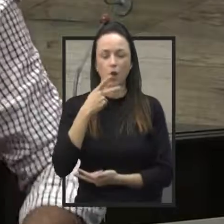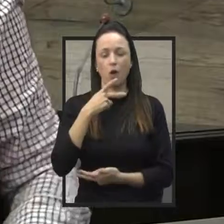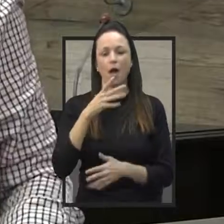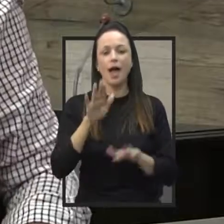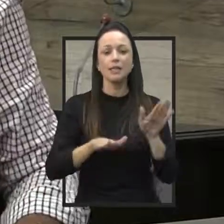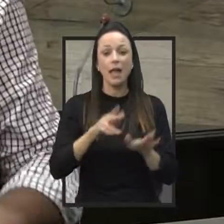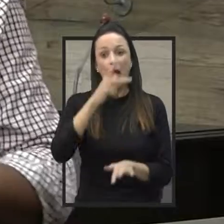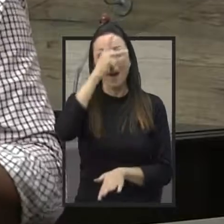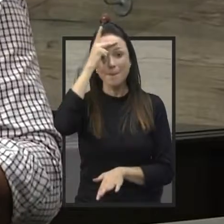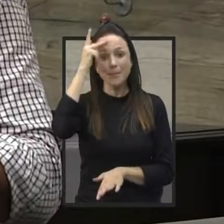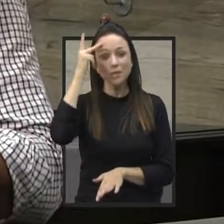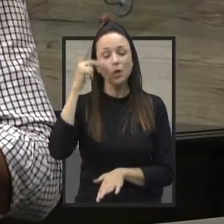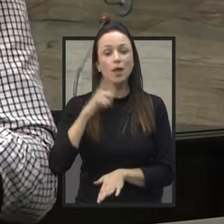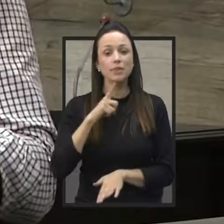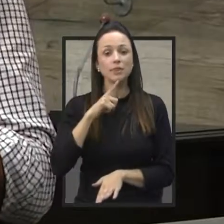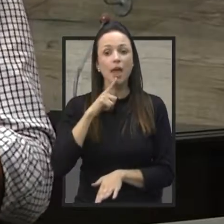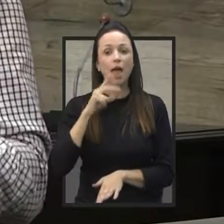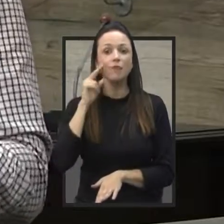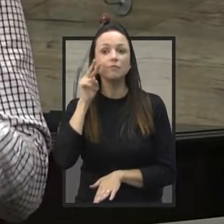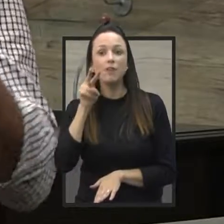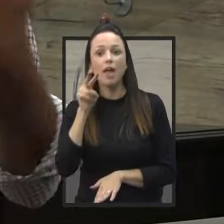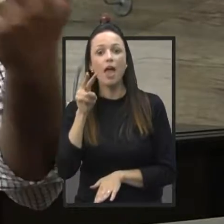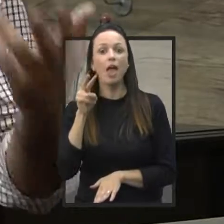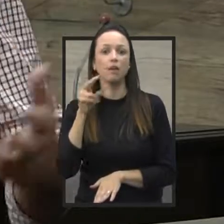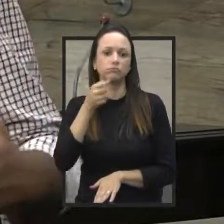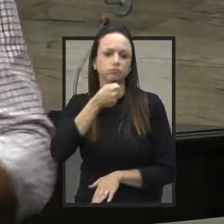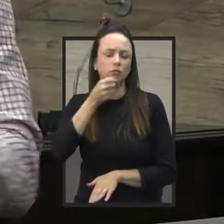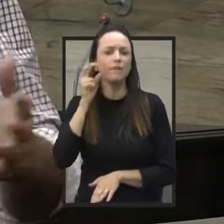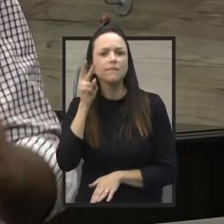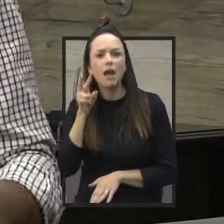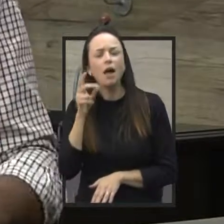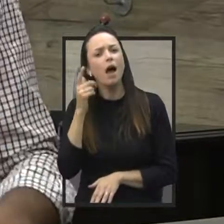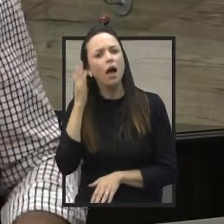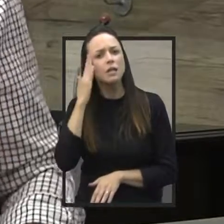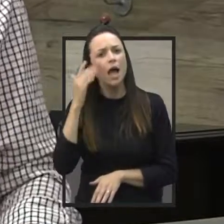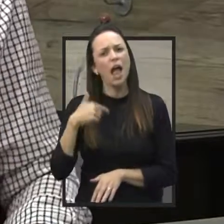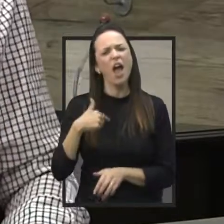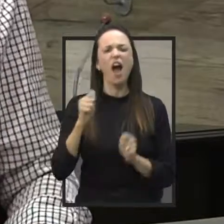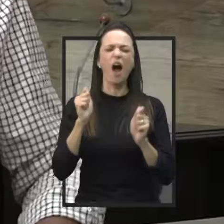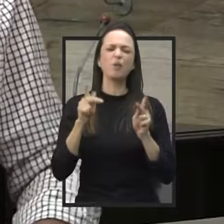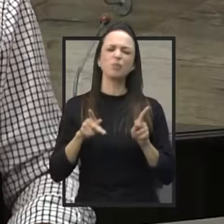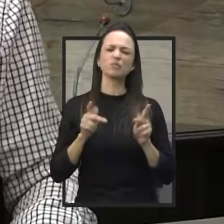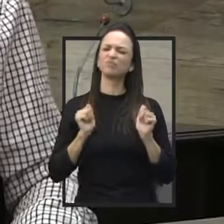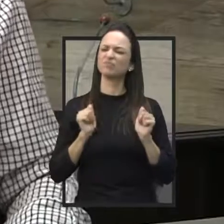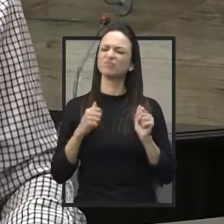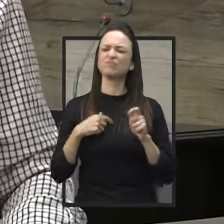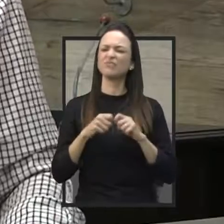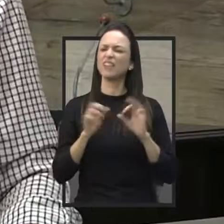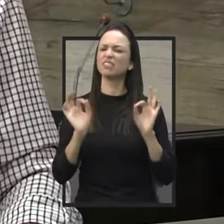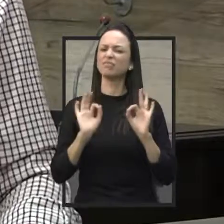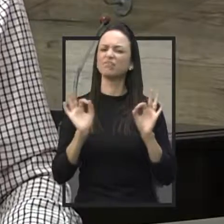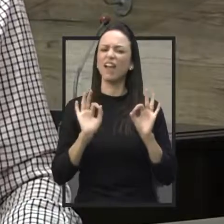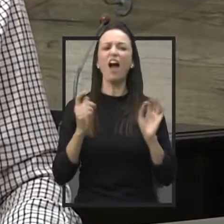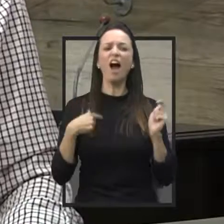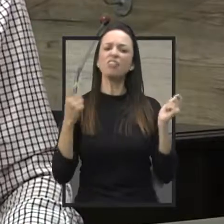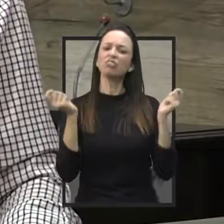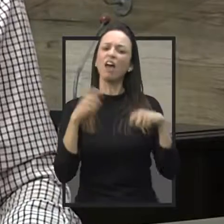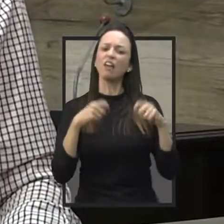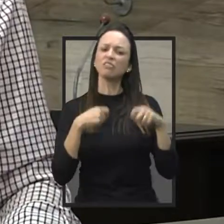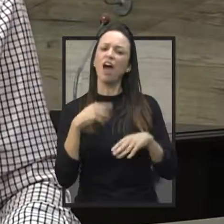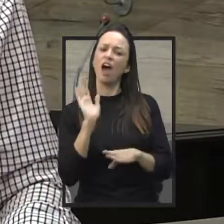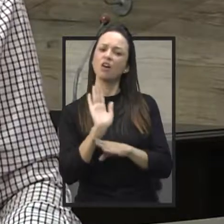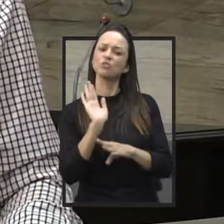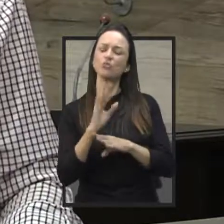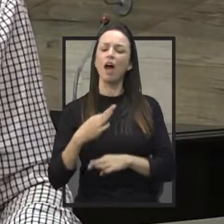estiver assistindo, muitas vezes um aposentado, que ele gostaria de estar fazendo alguma coisa, ele pudesse se voluntariar